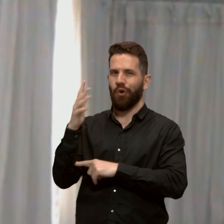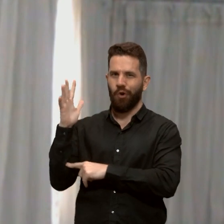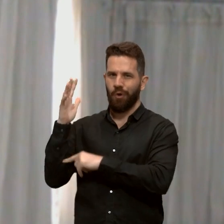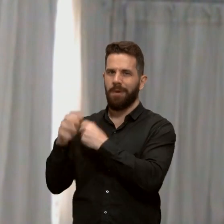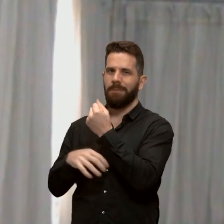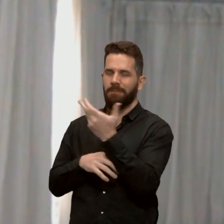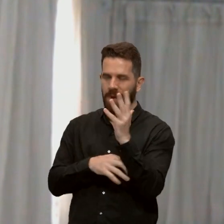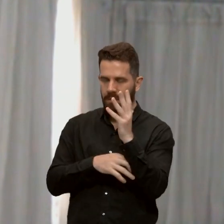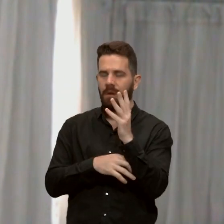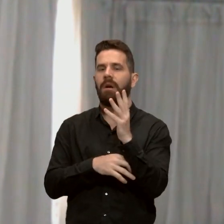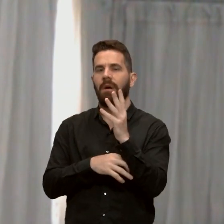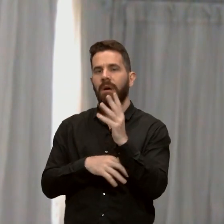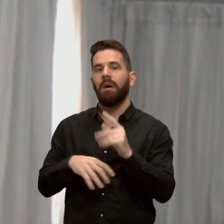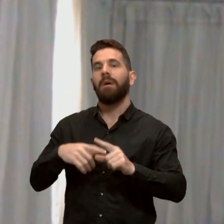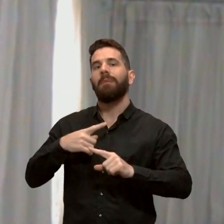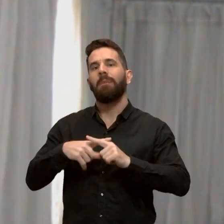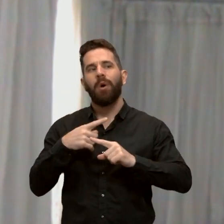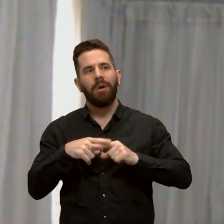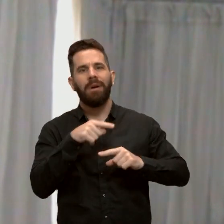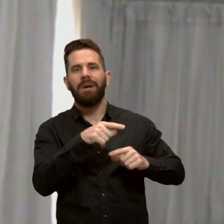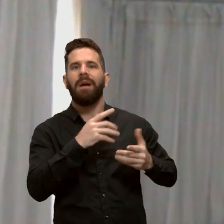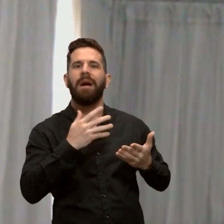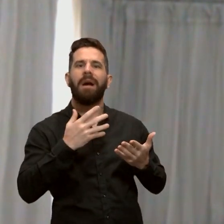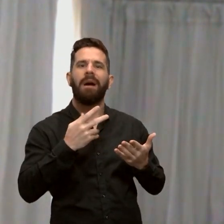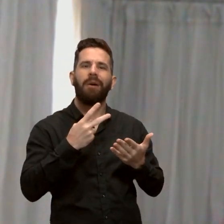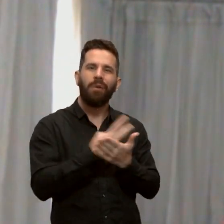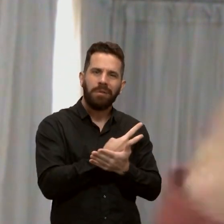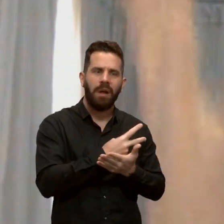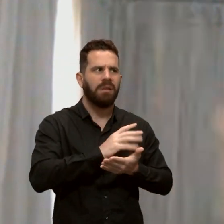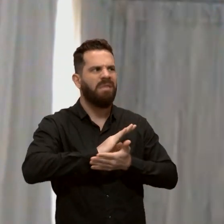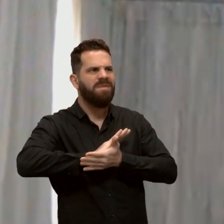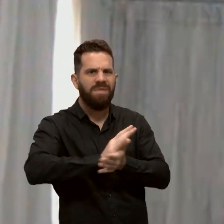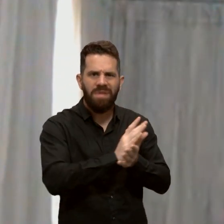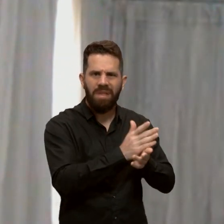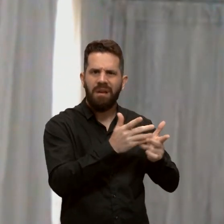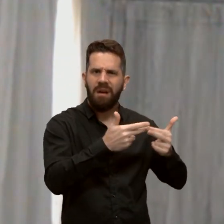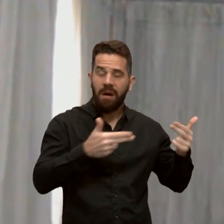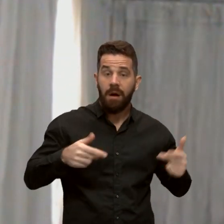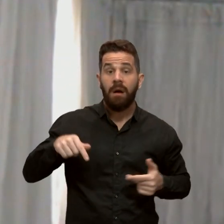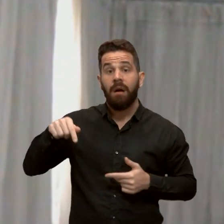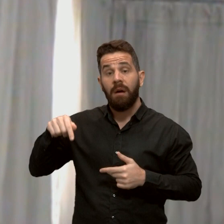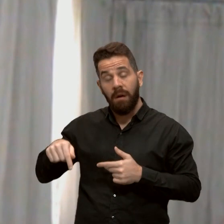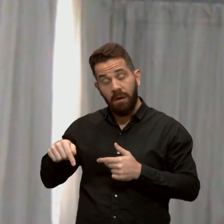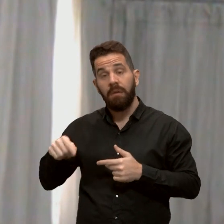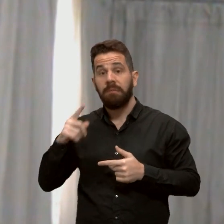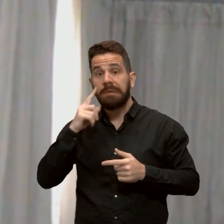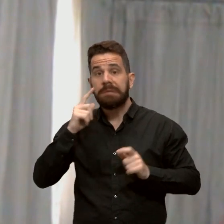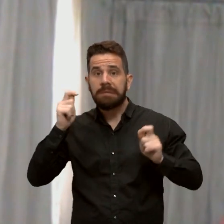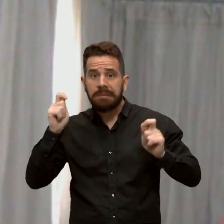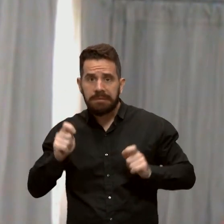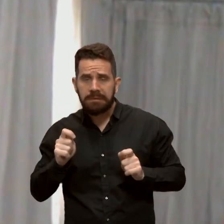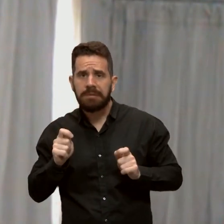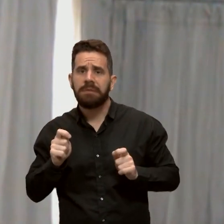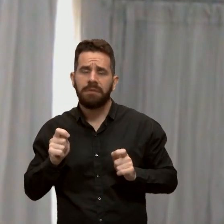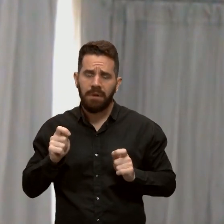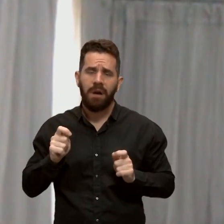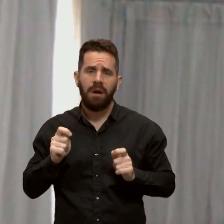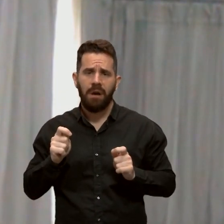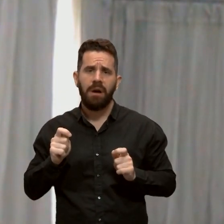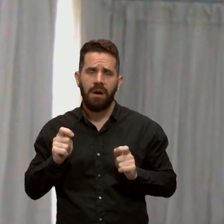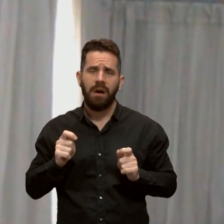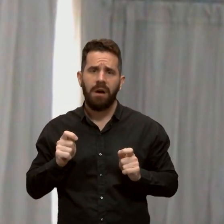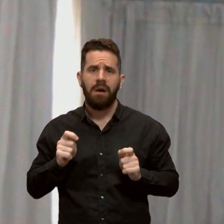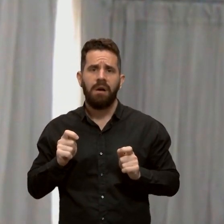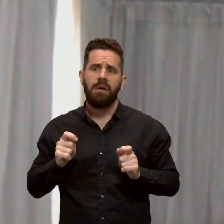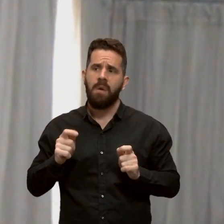o acirramento dessa luta. E isso permitiu, inclusive, essa visibilidade permitiu, inclusive, que